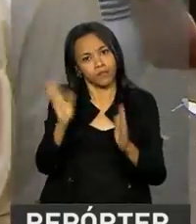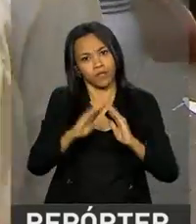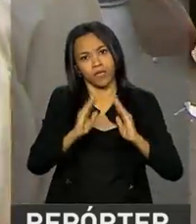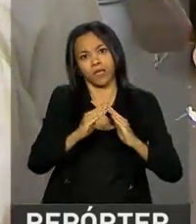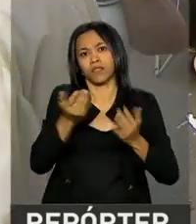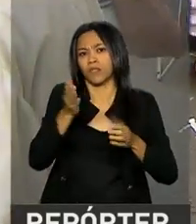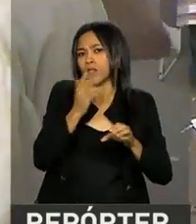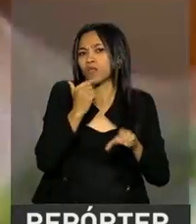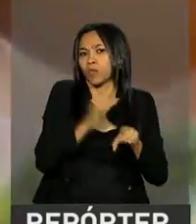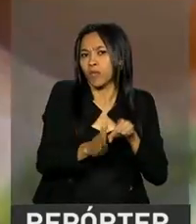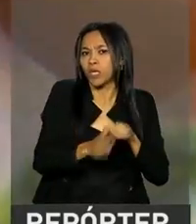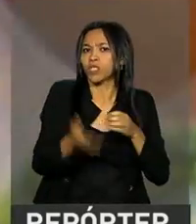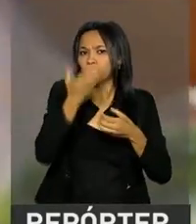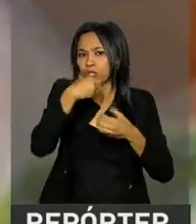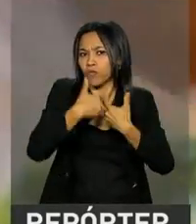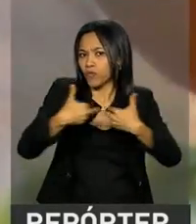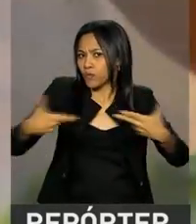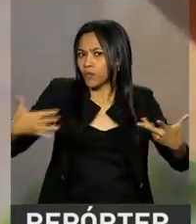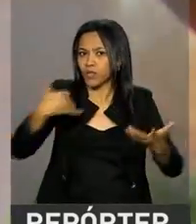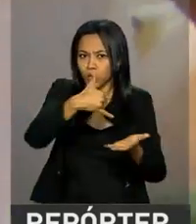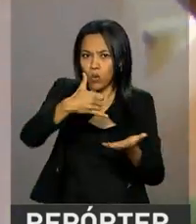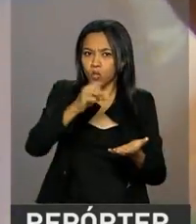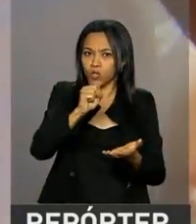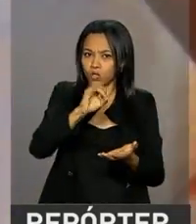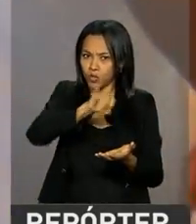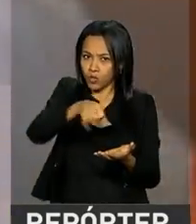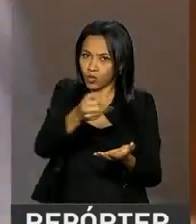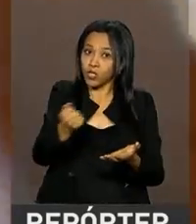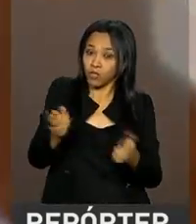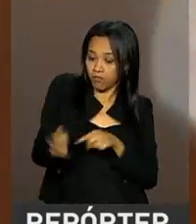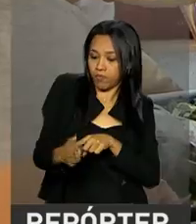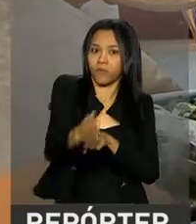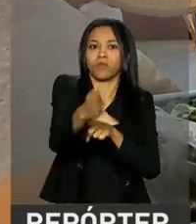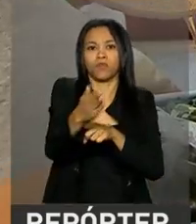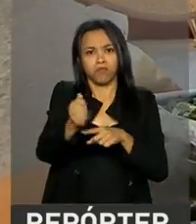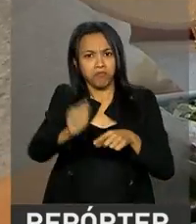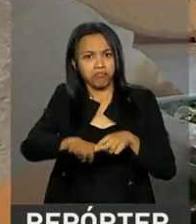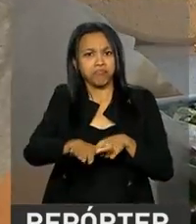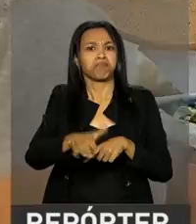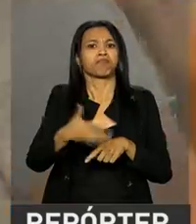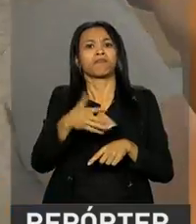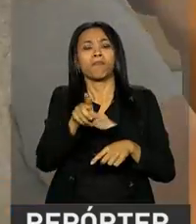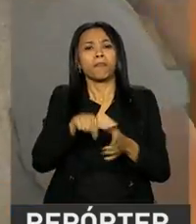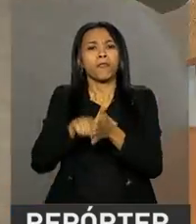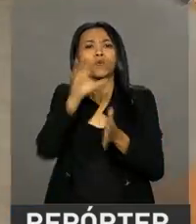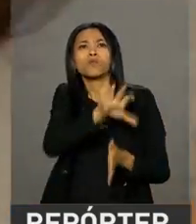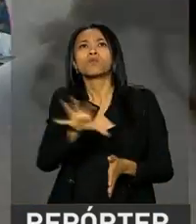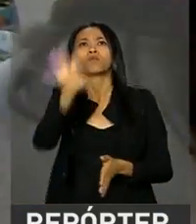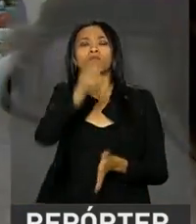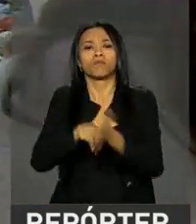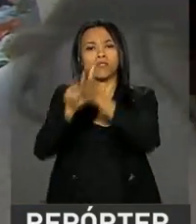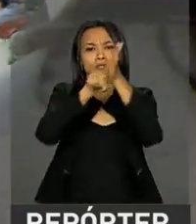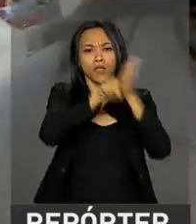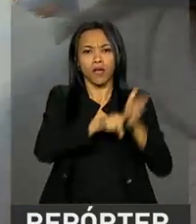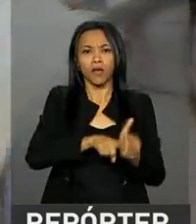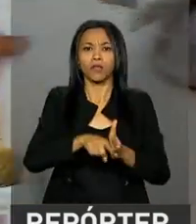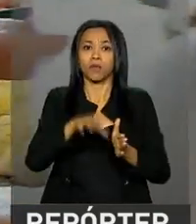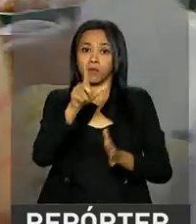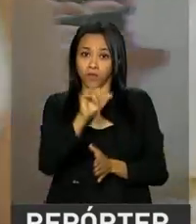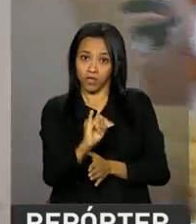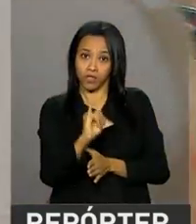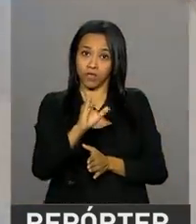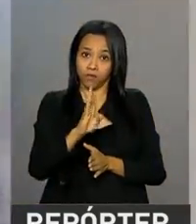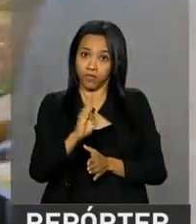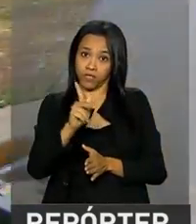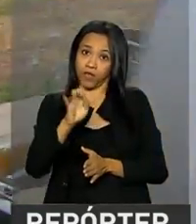casa como tomate frutas óleo de soja e pescado todas as regiões pesquisadas pelo IBGE registraram